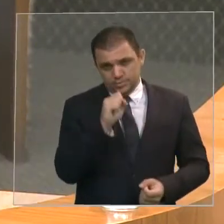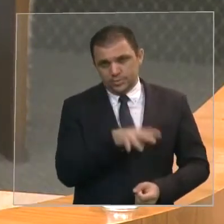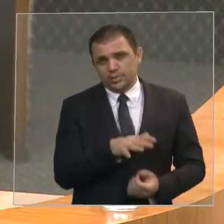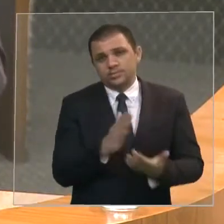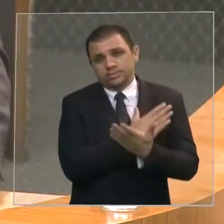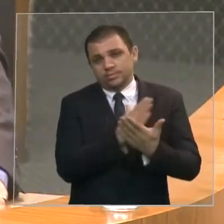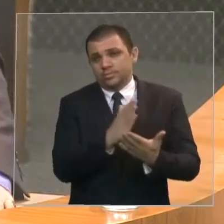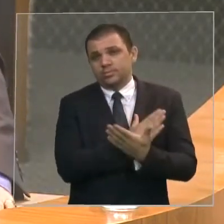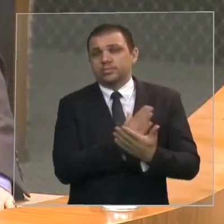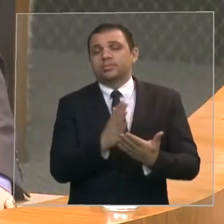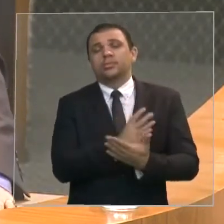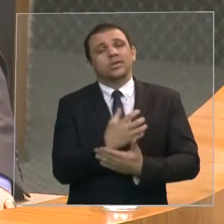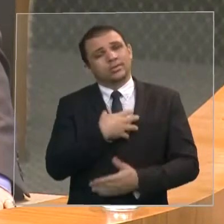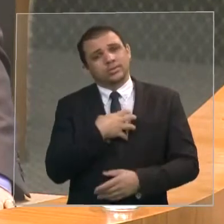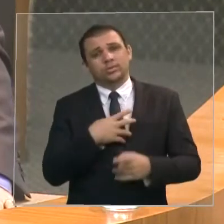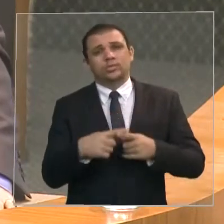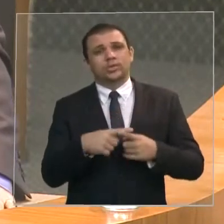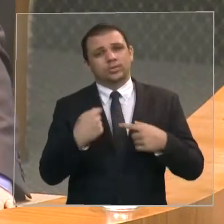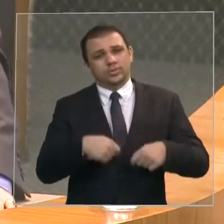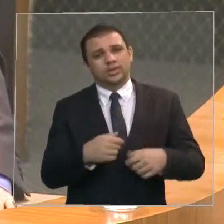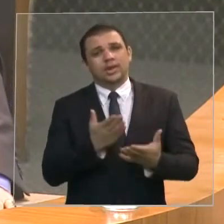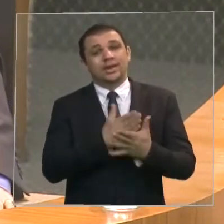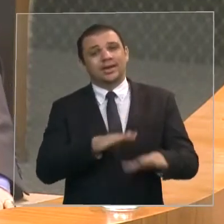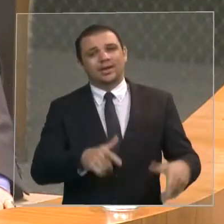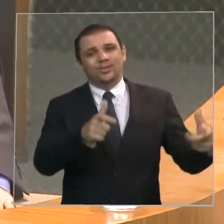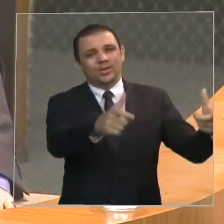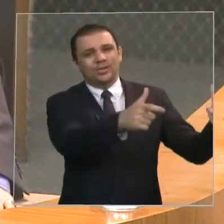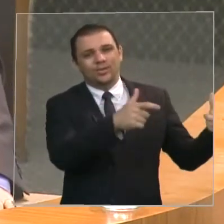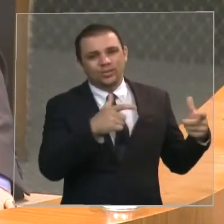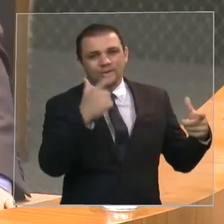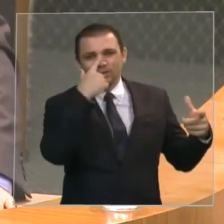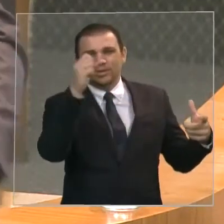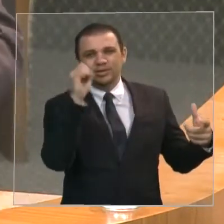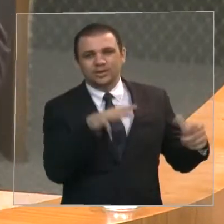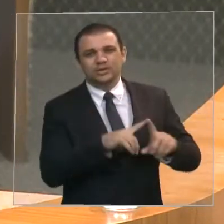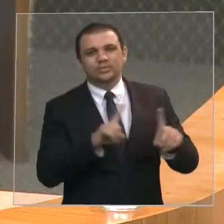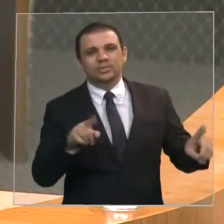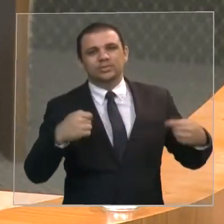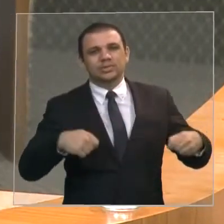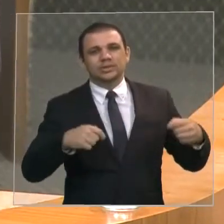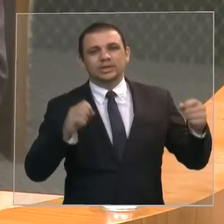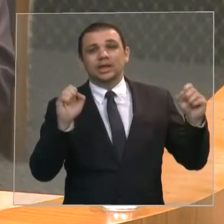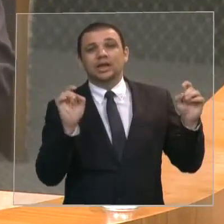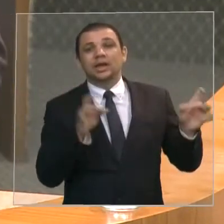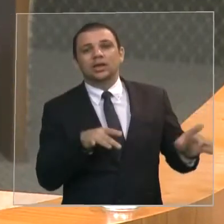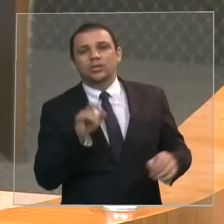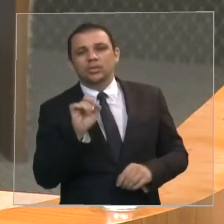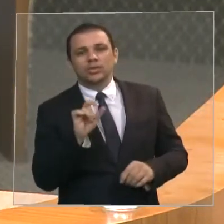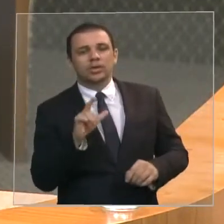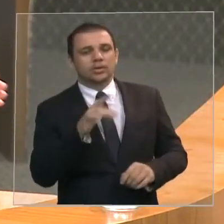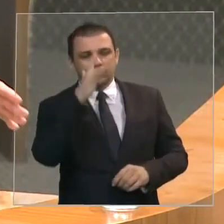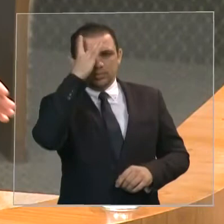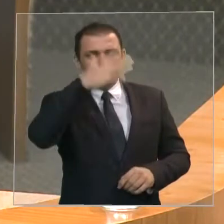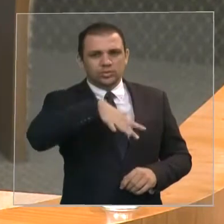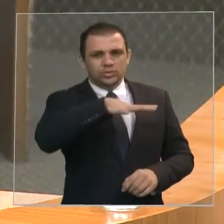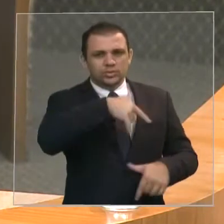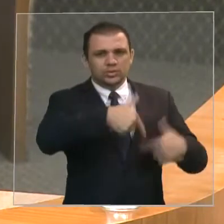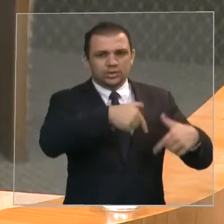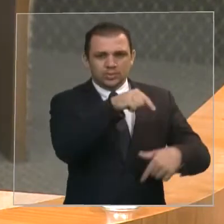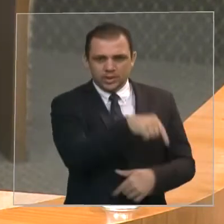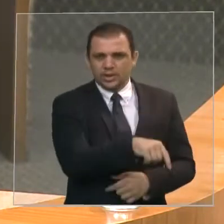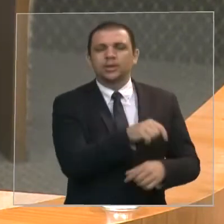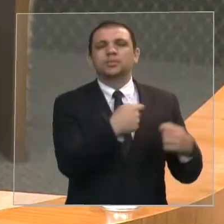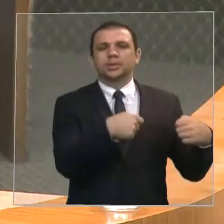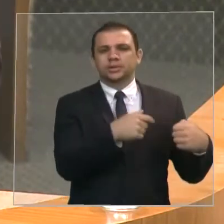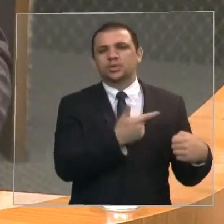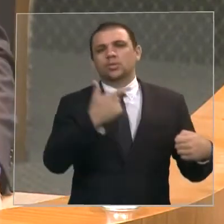é lamentável, porque nós precisamos acabar com os lixões, mas acabar de forma a dar oportunidade, gerar emprego, aquelas pessoas que já